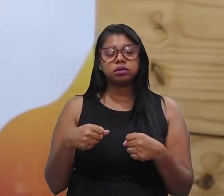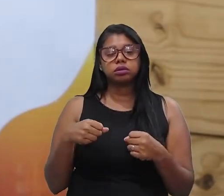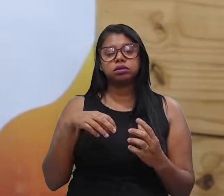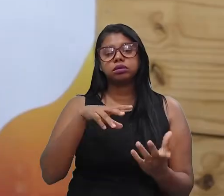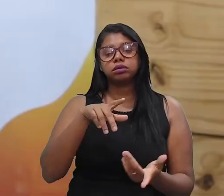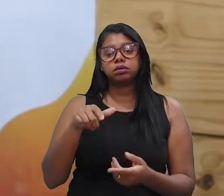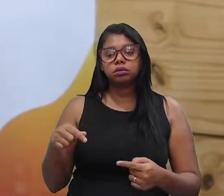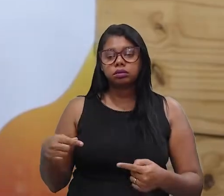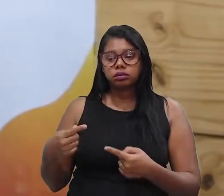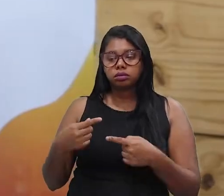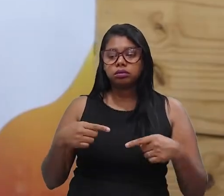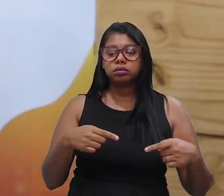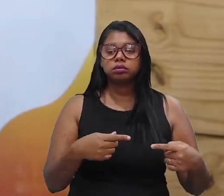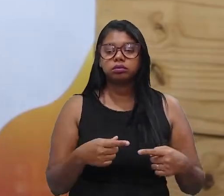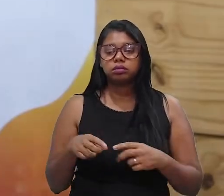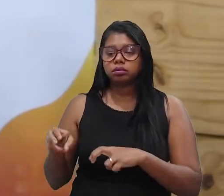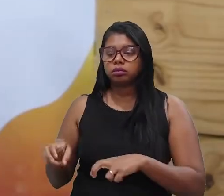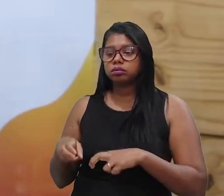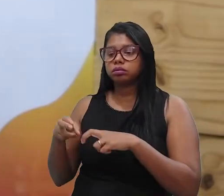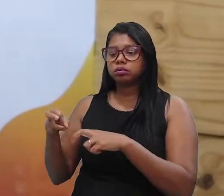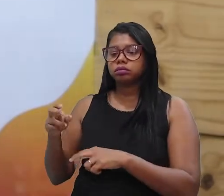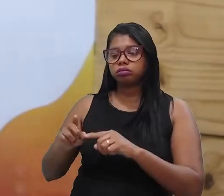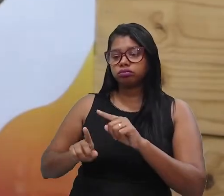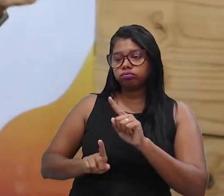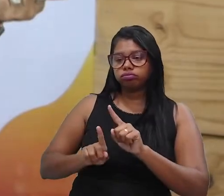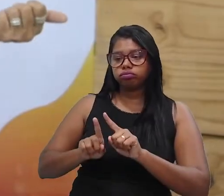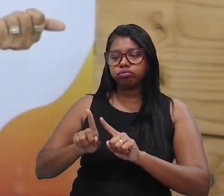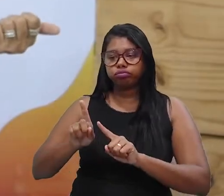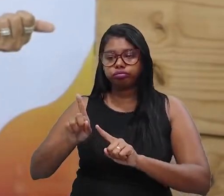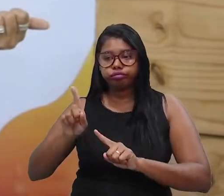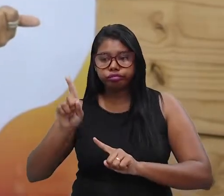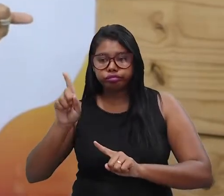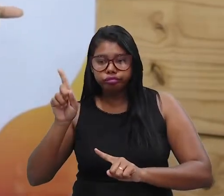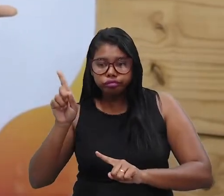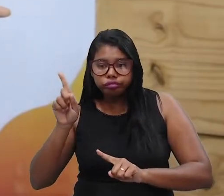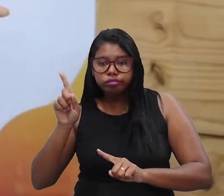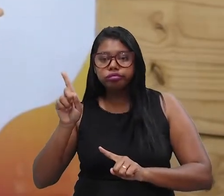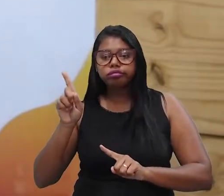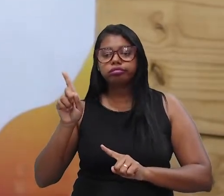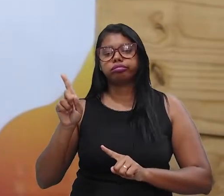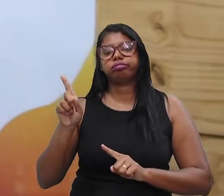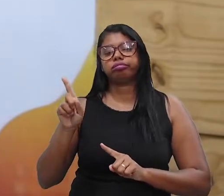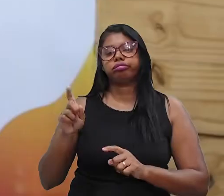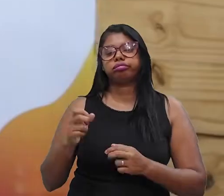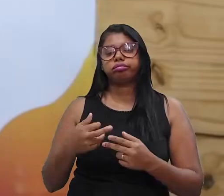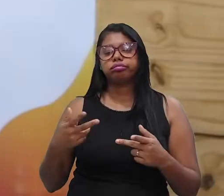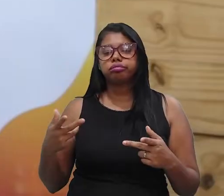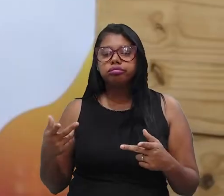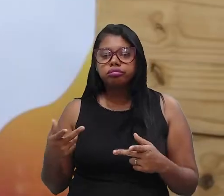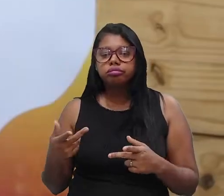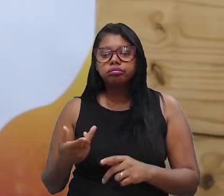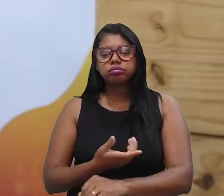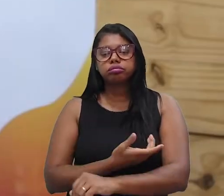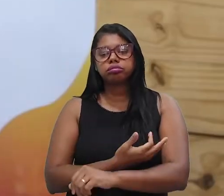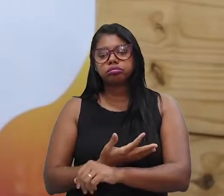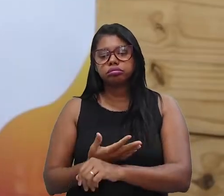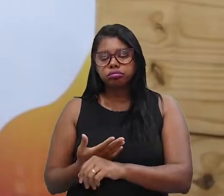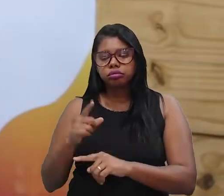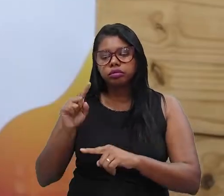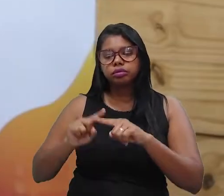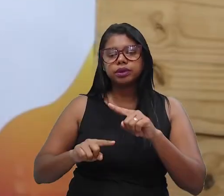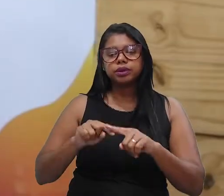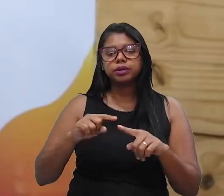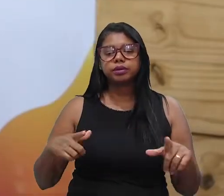vai impactar e gerar aí o aumento dos produtos que são rurais e com